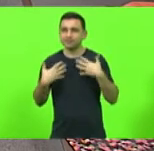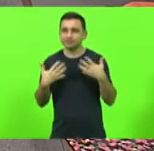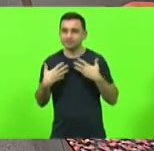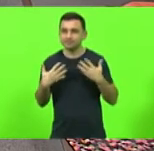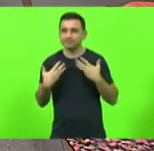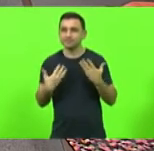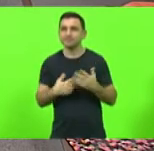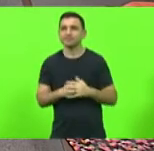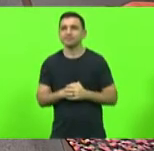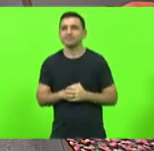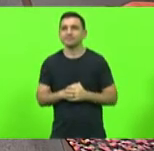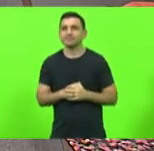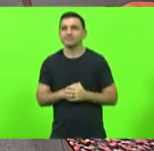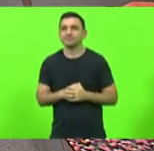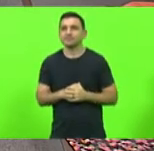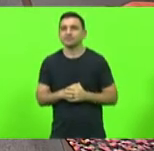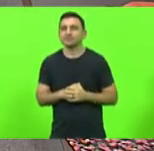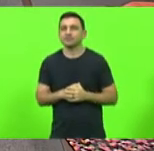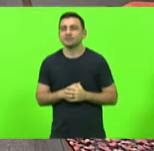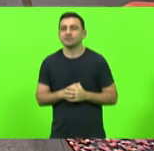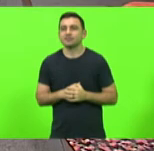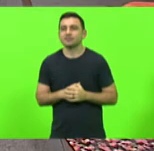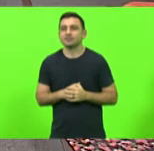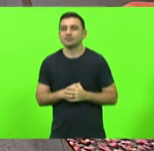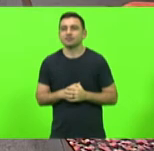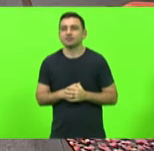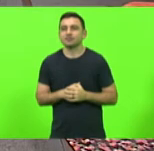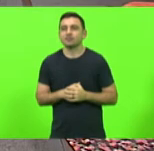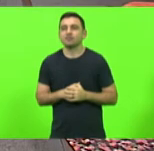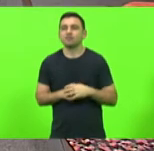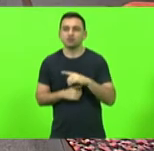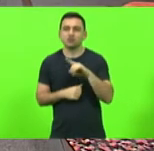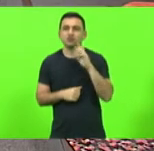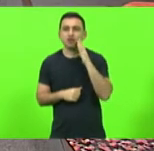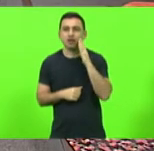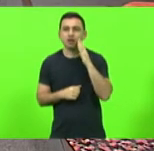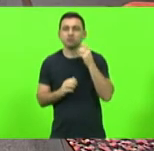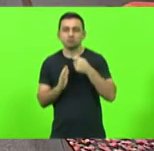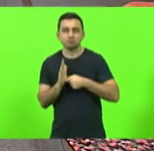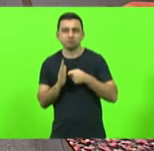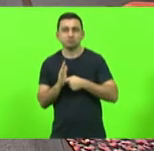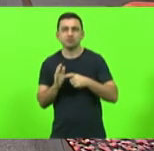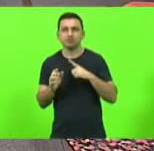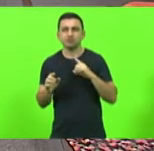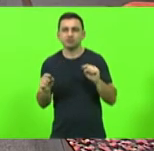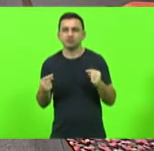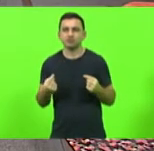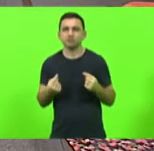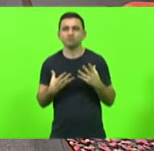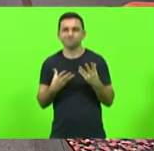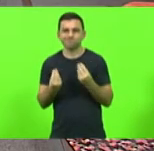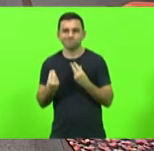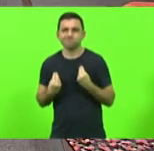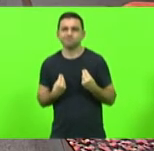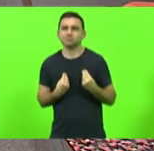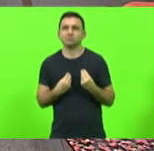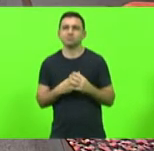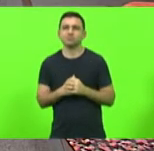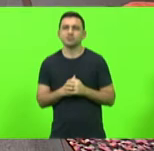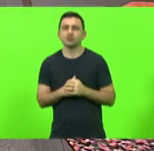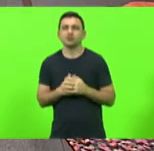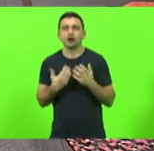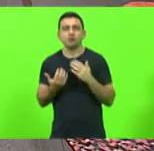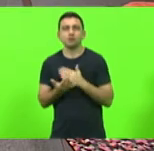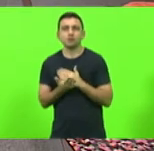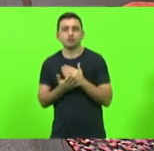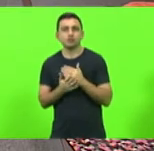animadas? Sim. Então, bora lá. Vocês bem sabem que a luta tem muitos desafios, né? Eu acho que queria começar